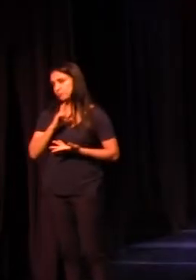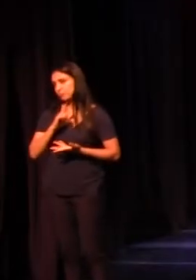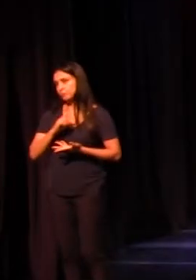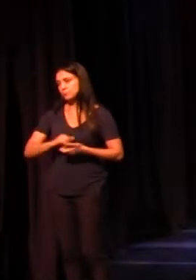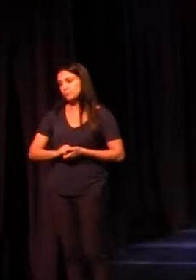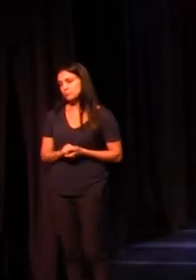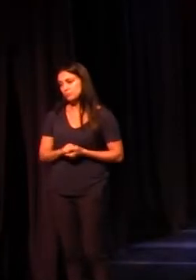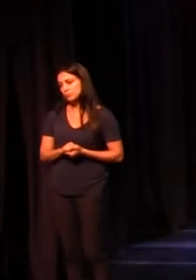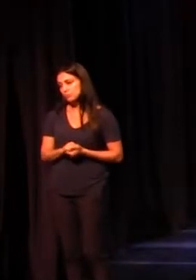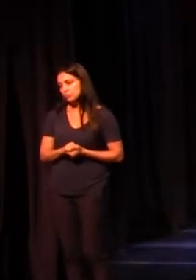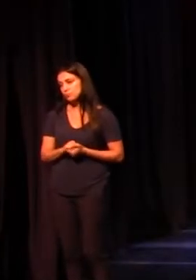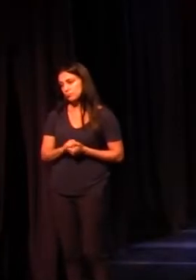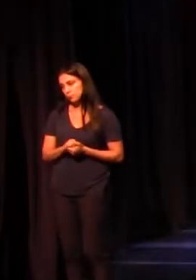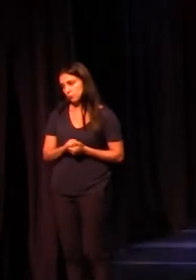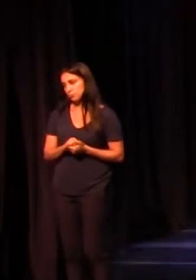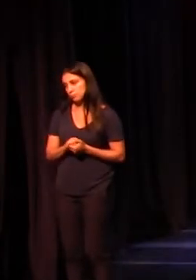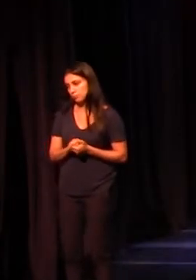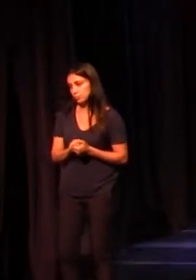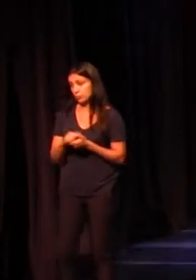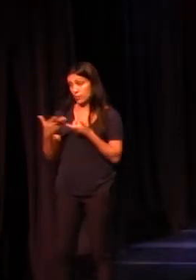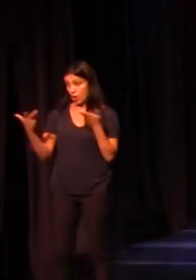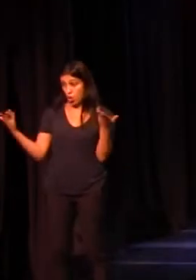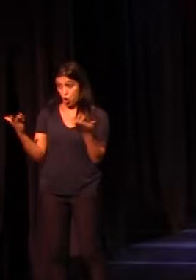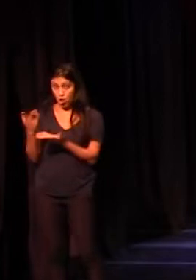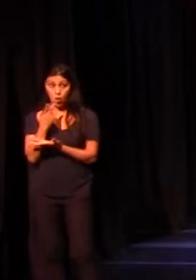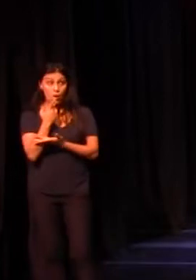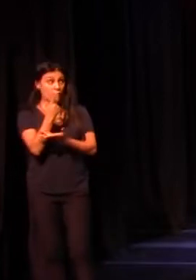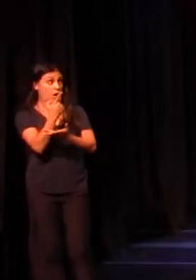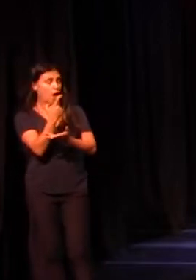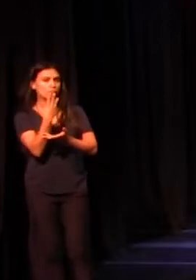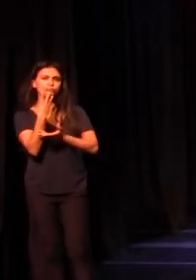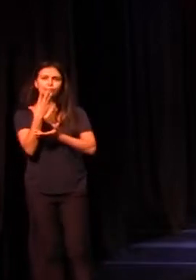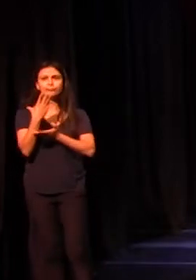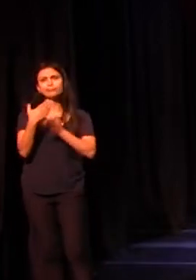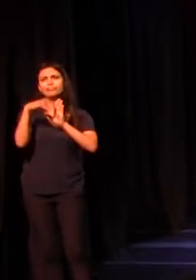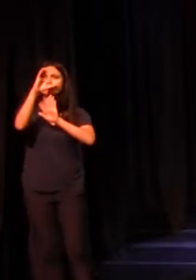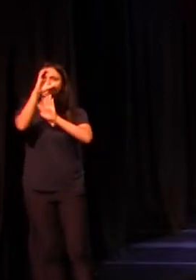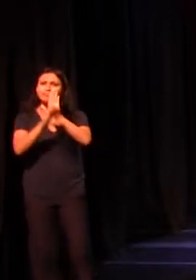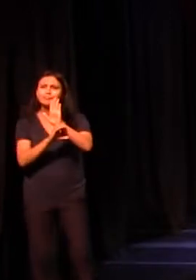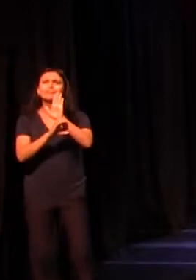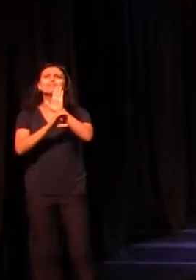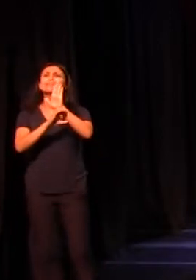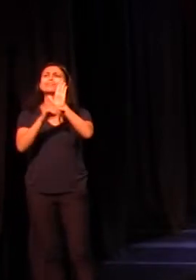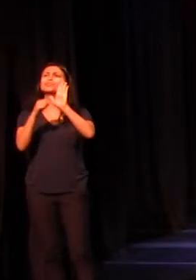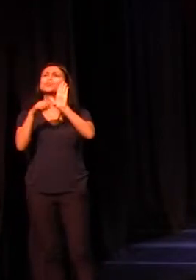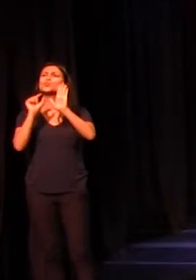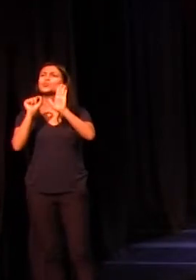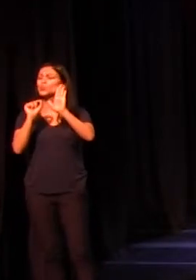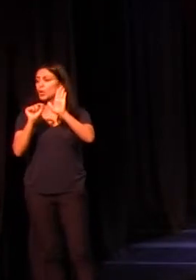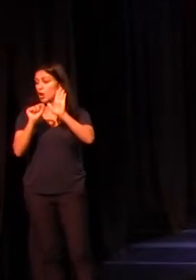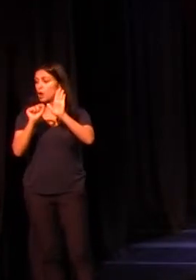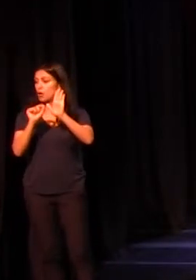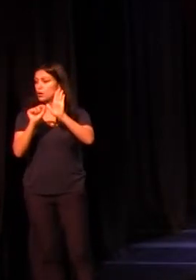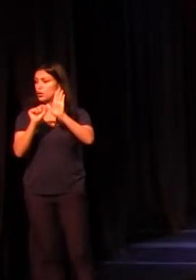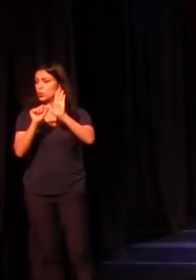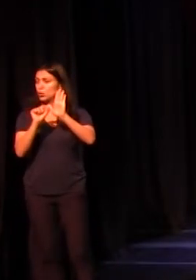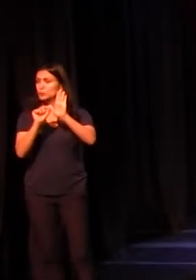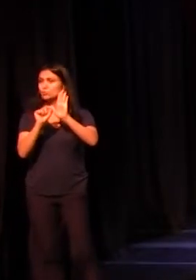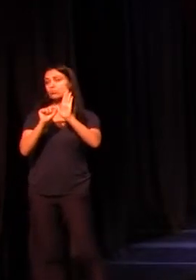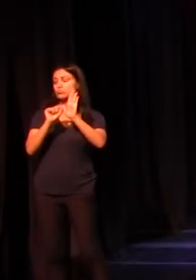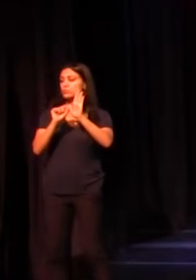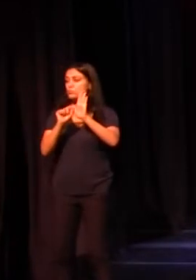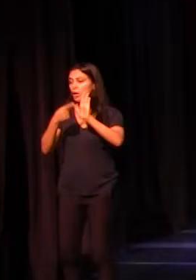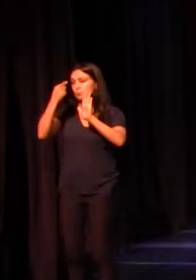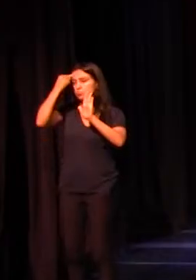falar um pouquinho das concepções, né? De algumas concepções de currículo que nós trouxemos para dentro do currículo da cidade. E